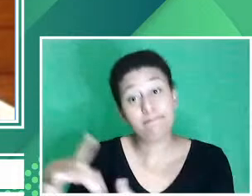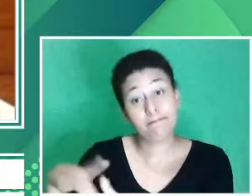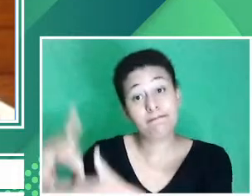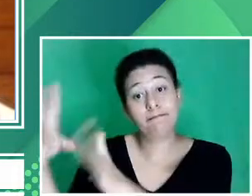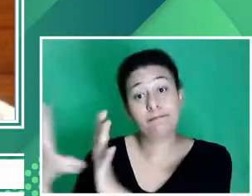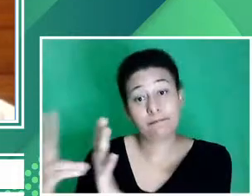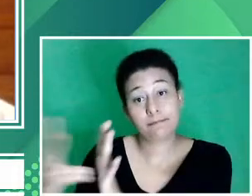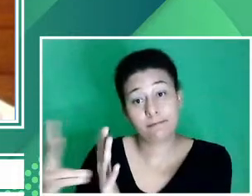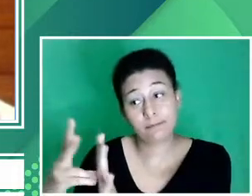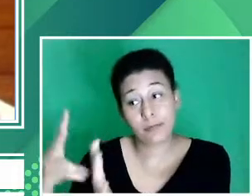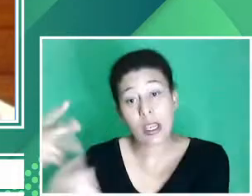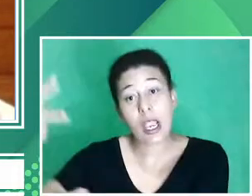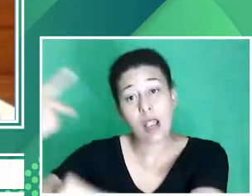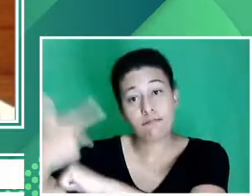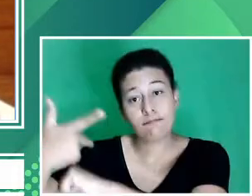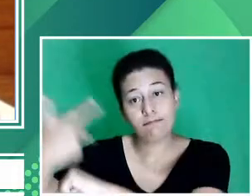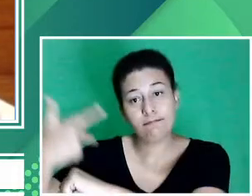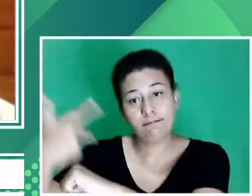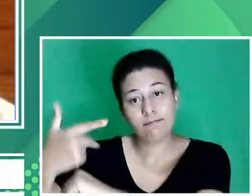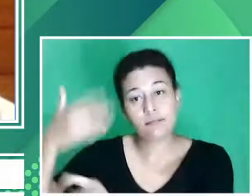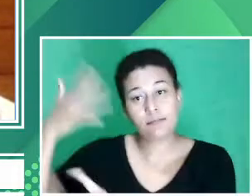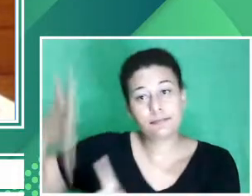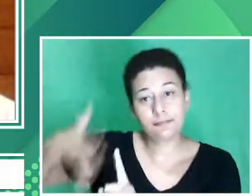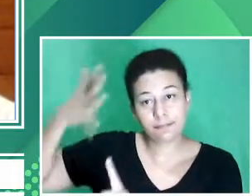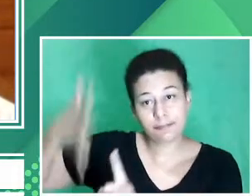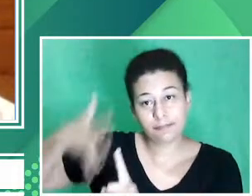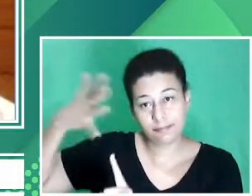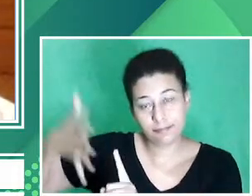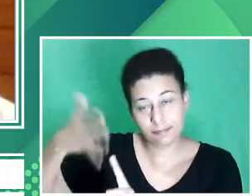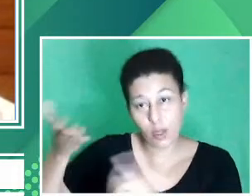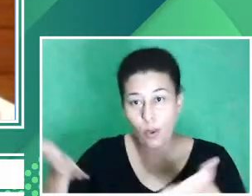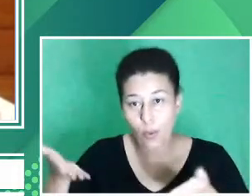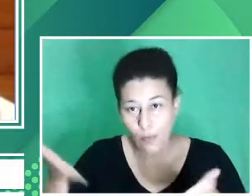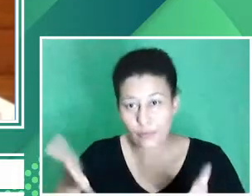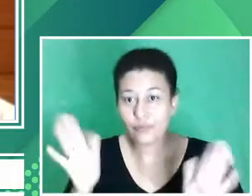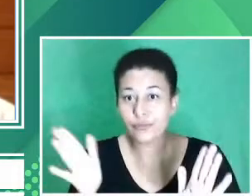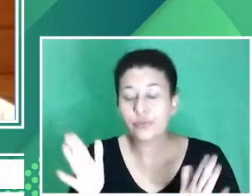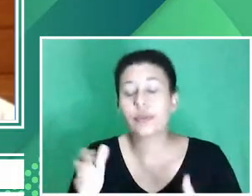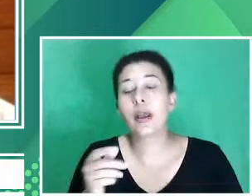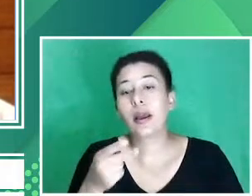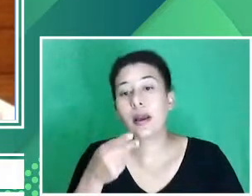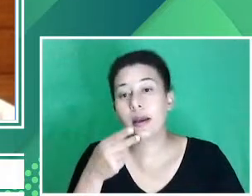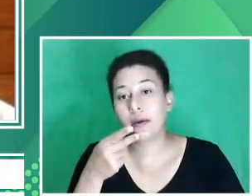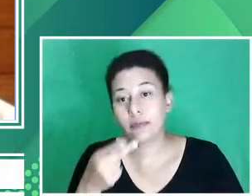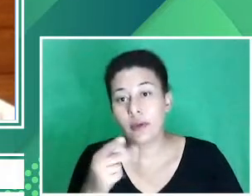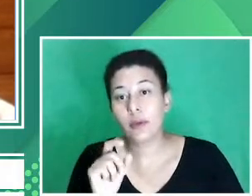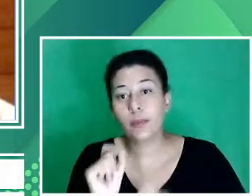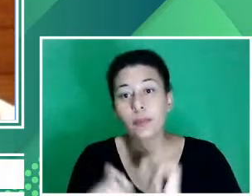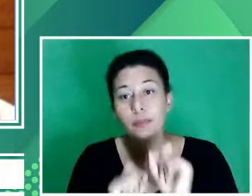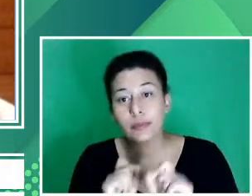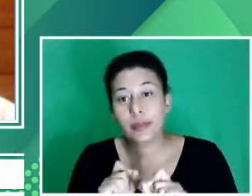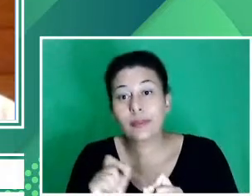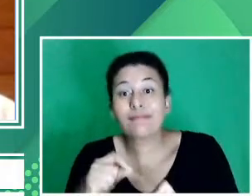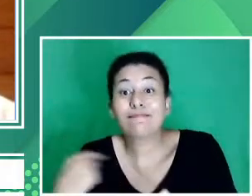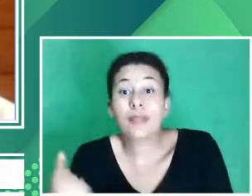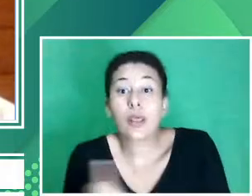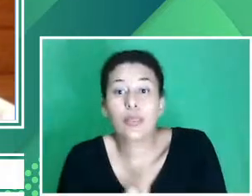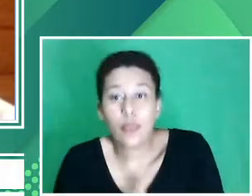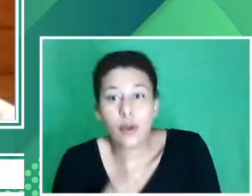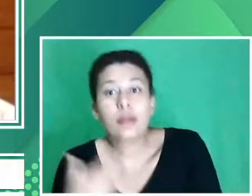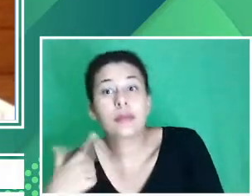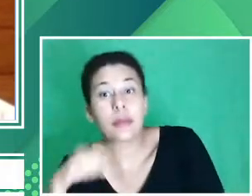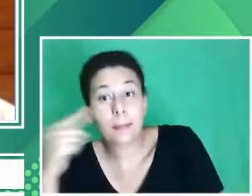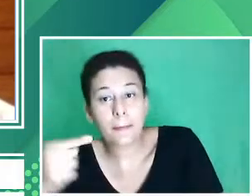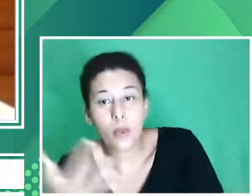fez hoje, para que não perdamos nada do que ele disse, e quem